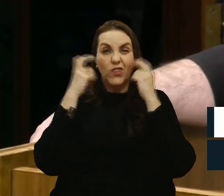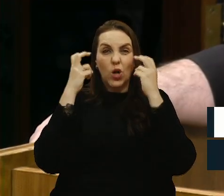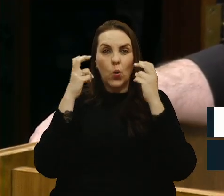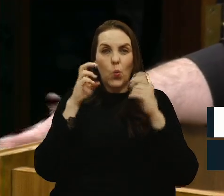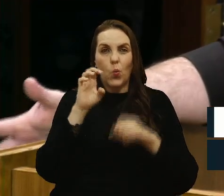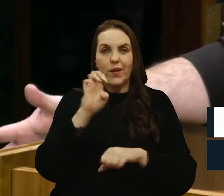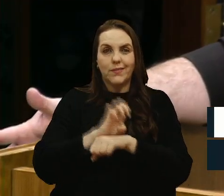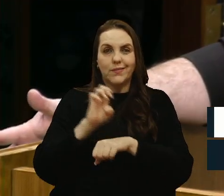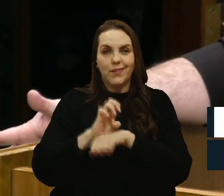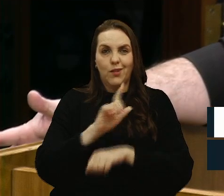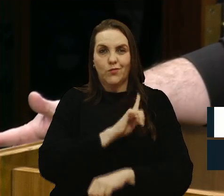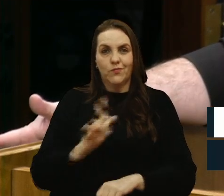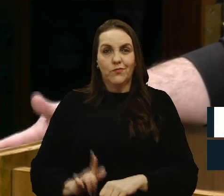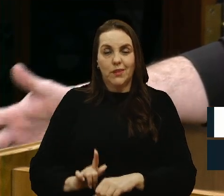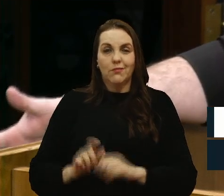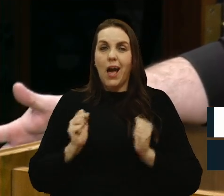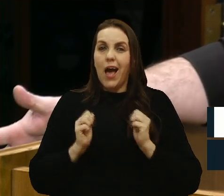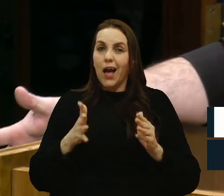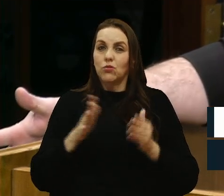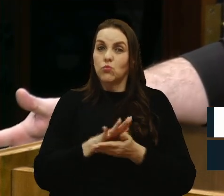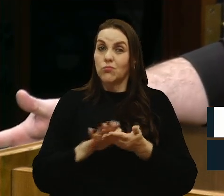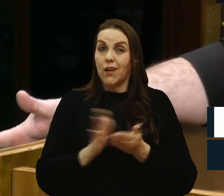do estado que não toma atitude,